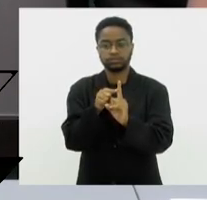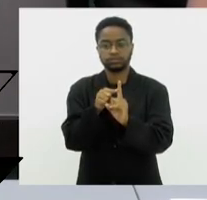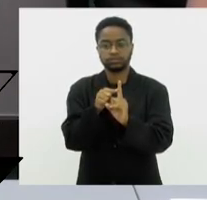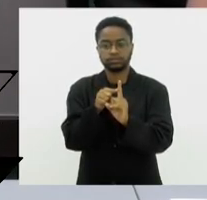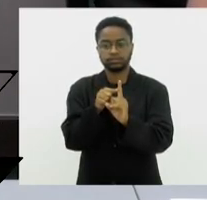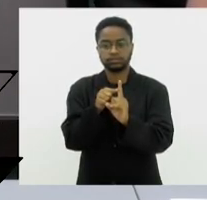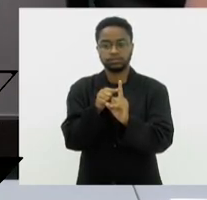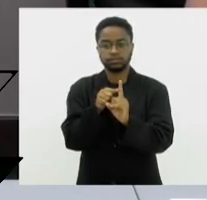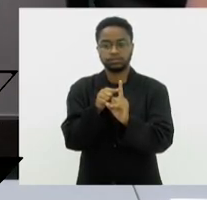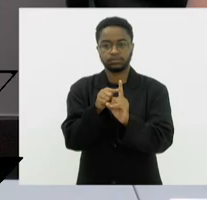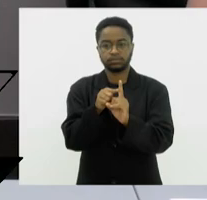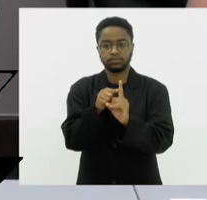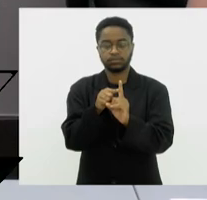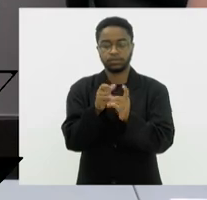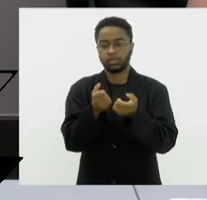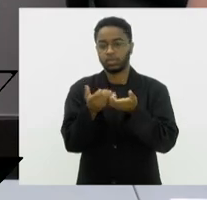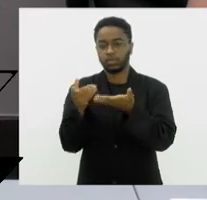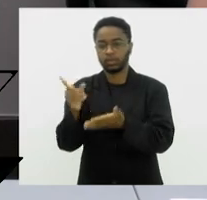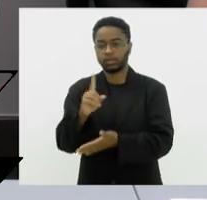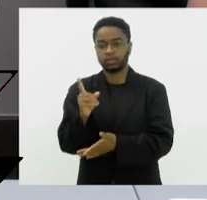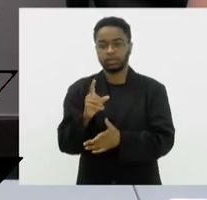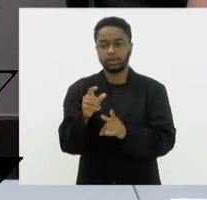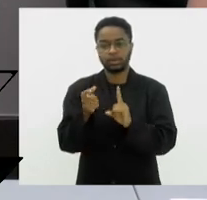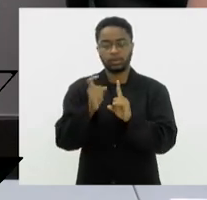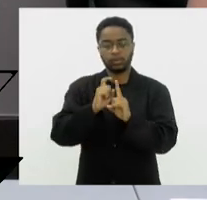não dar ao executivo